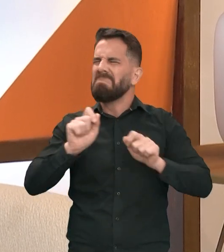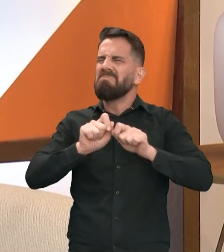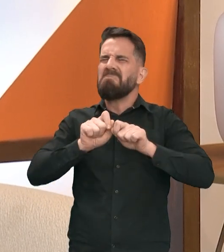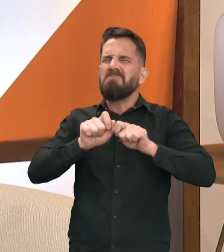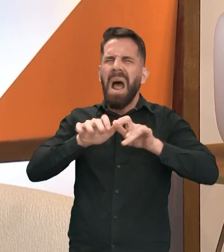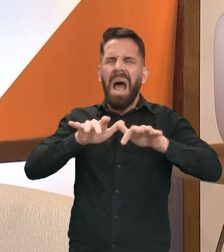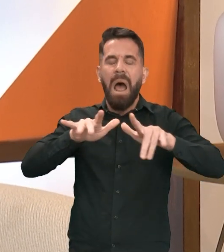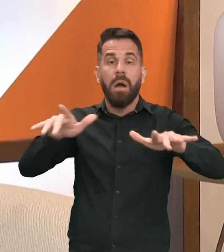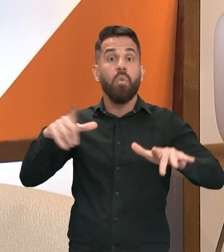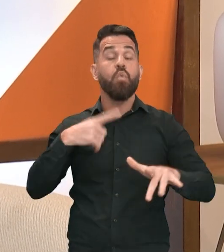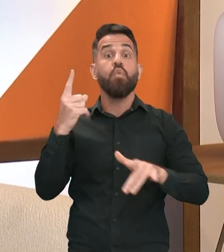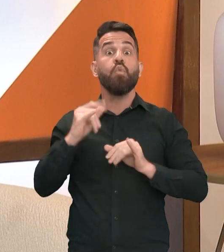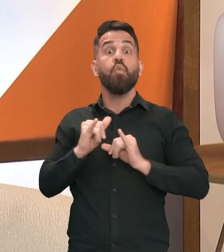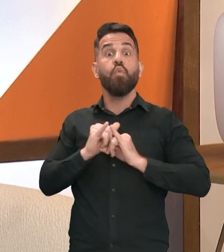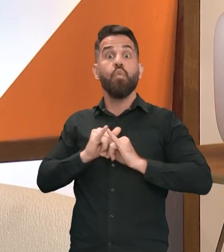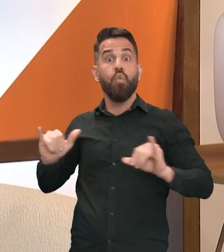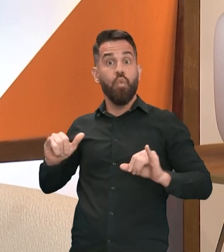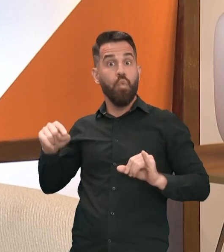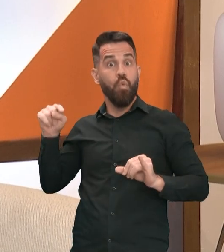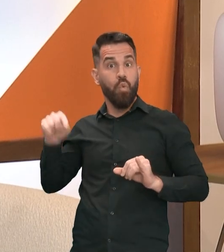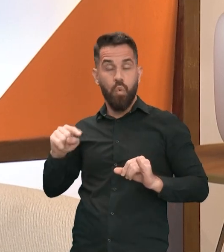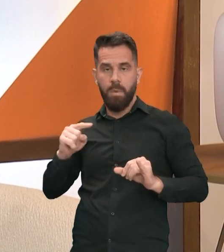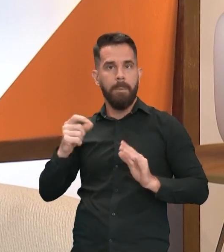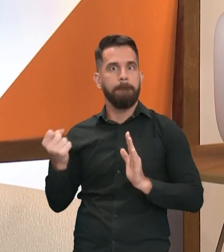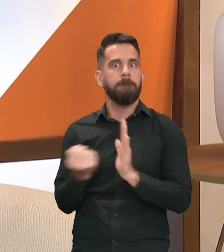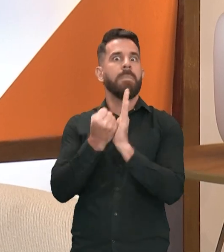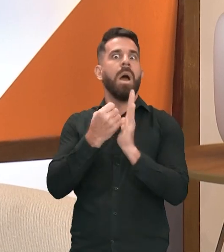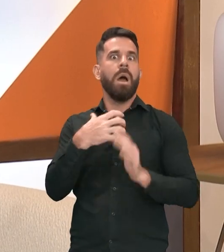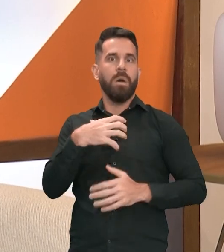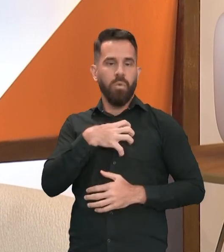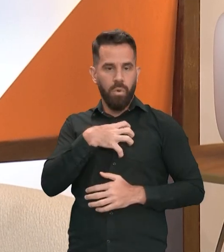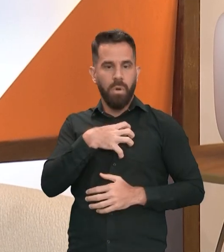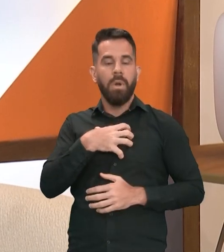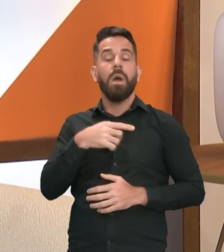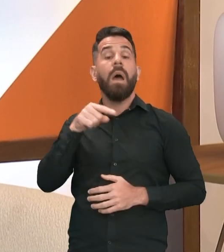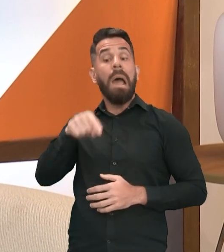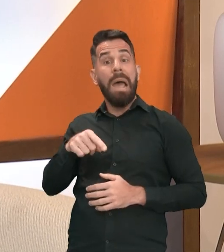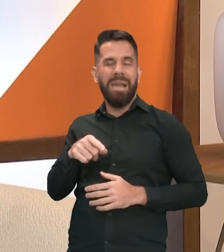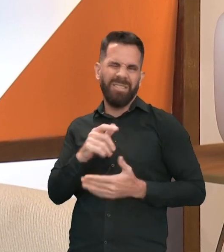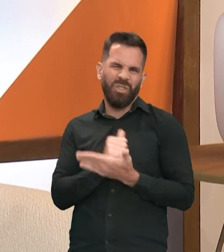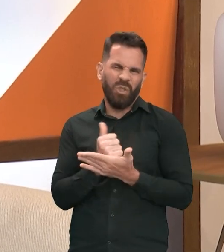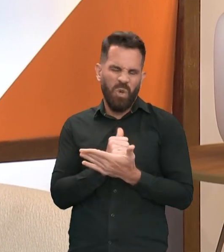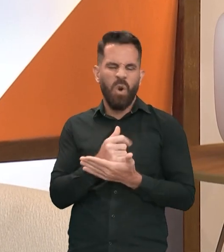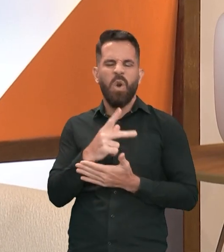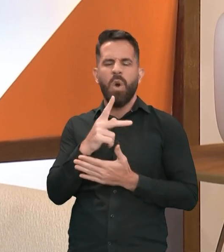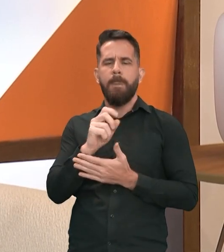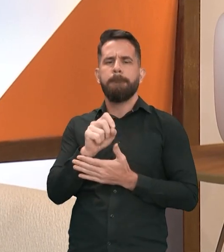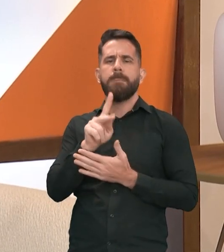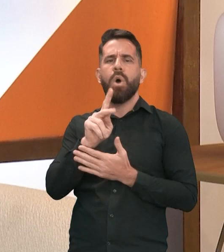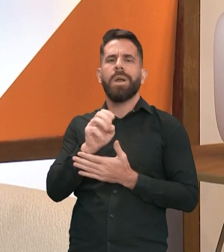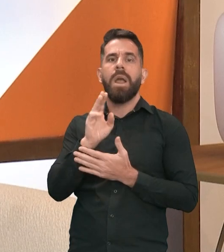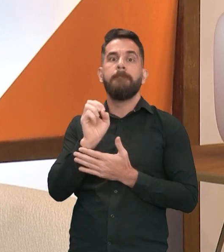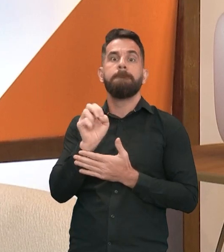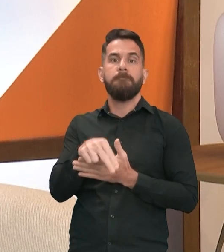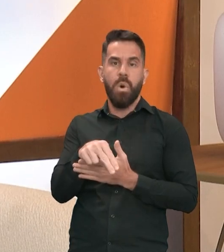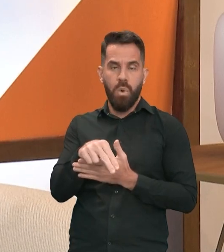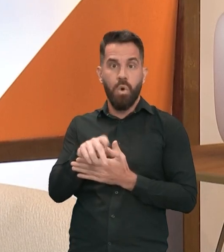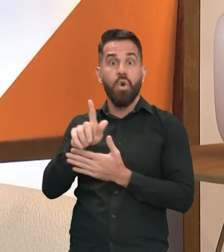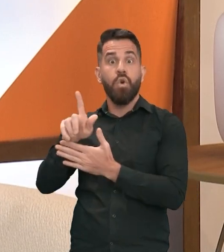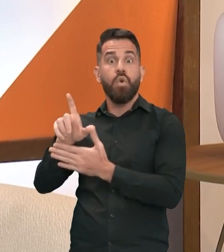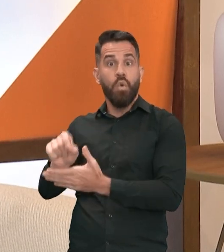que foi que, partindo do Pokémon GO, algumas pessoas com depressão começaram a se sentir estimuladas a sair